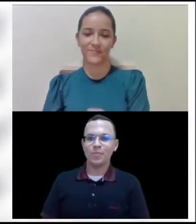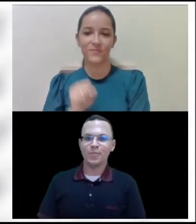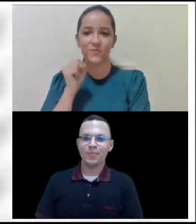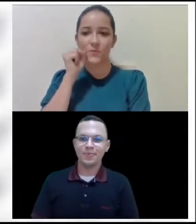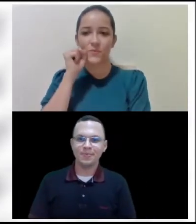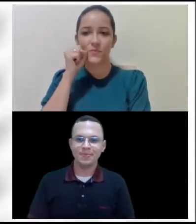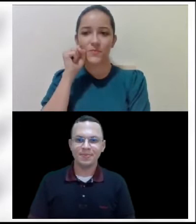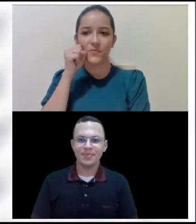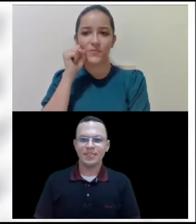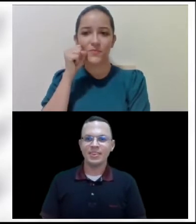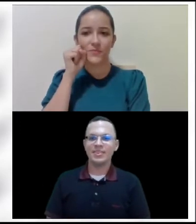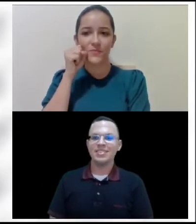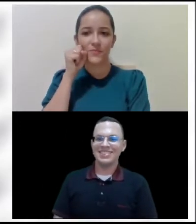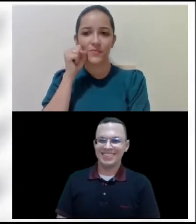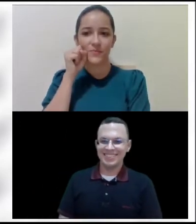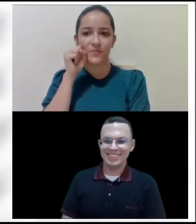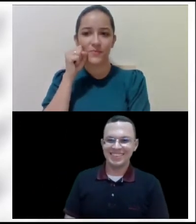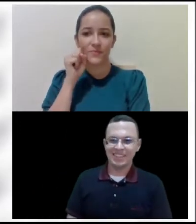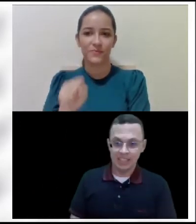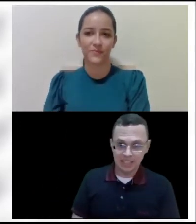Suco.